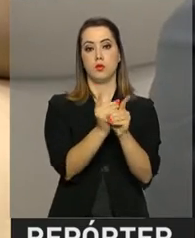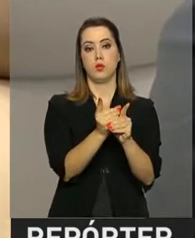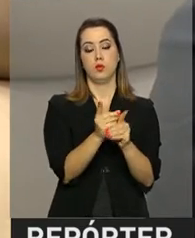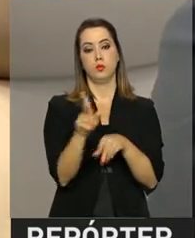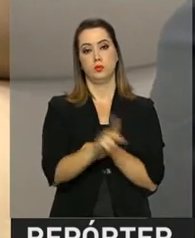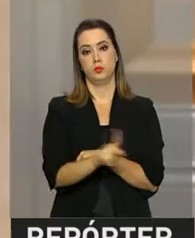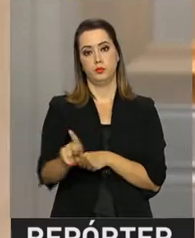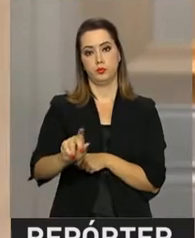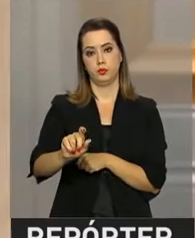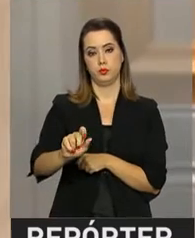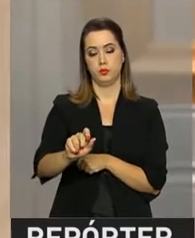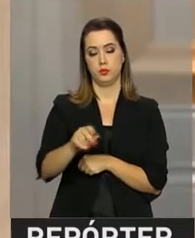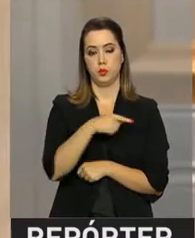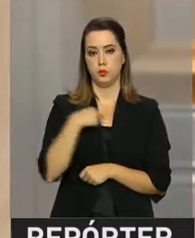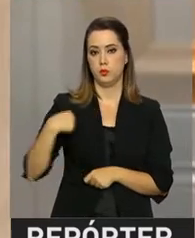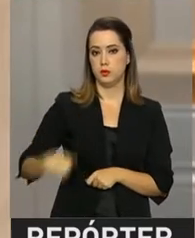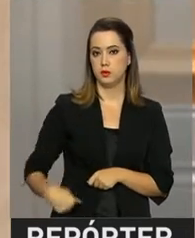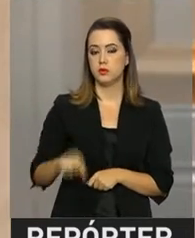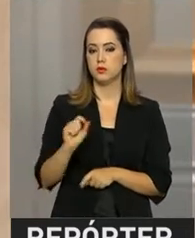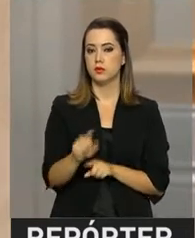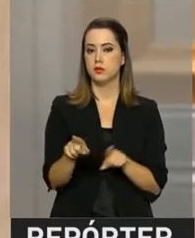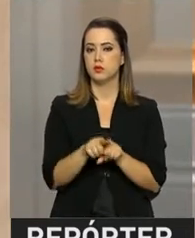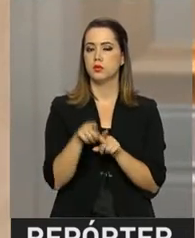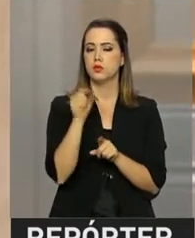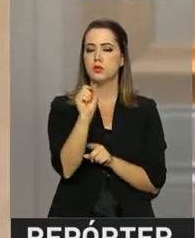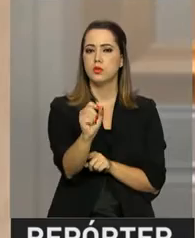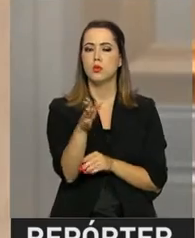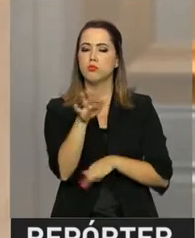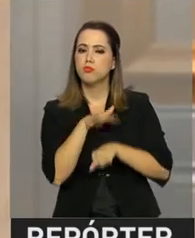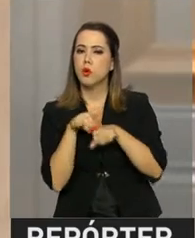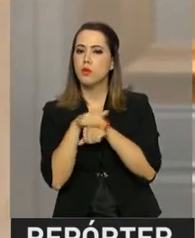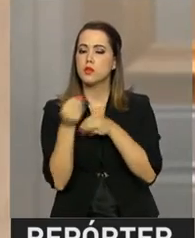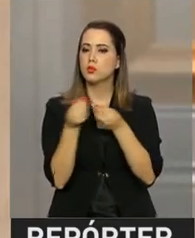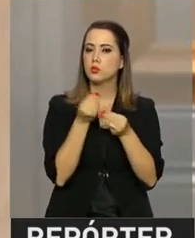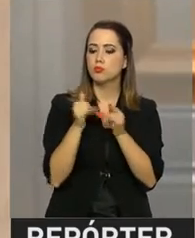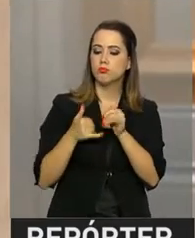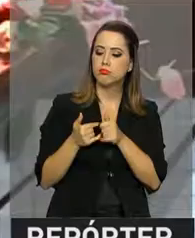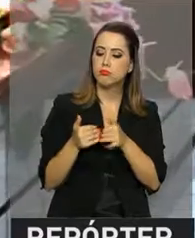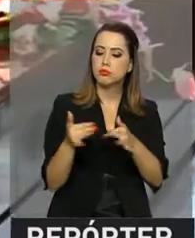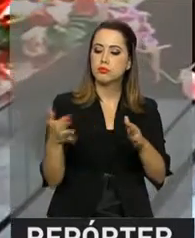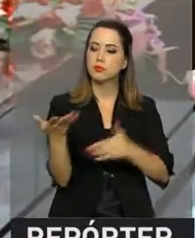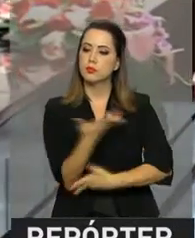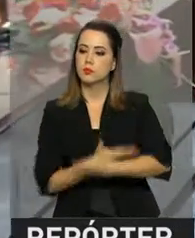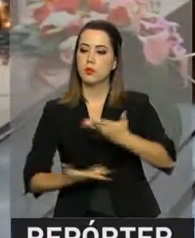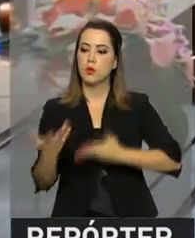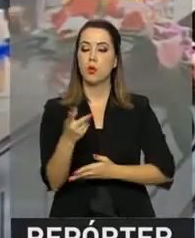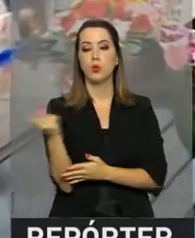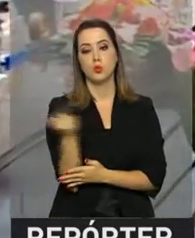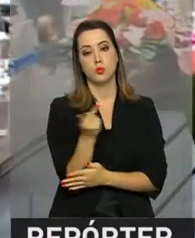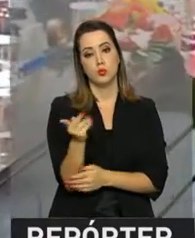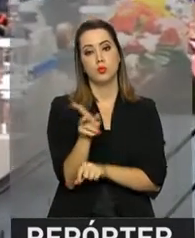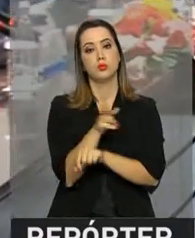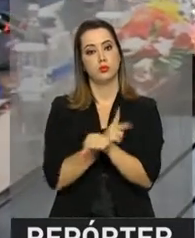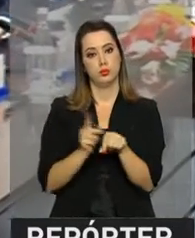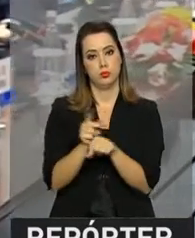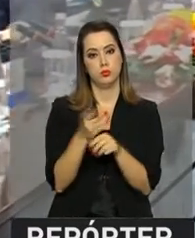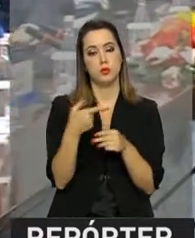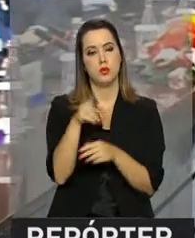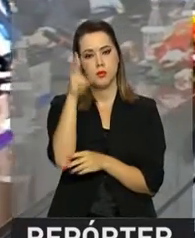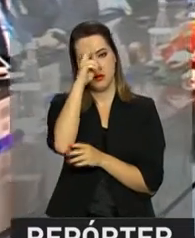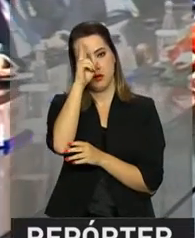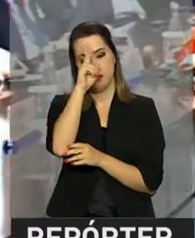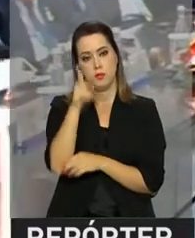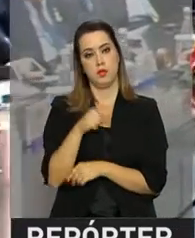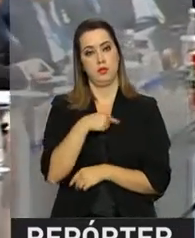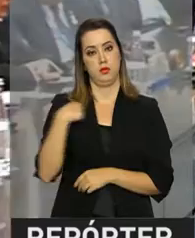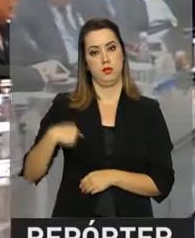chinês Xi Jinping. Eles conversaram sobre como ampliar ainda mais o comércio bilateral, lembrando que a China é